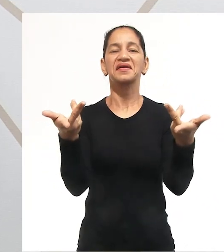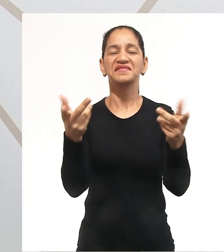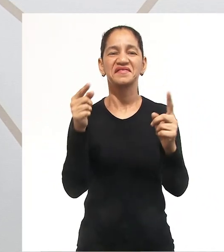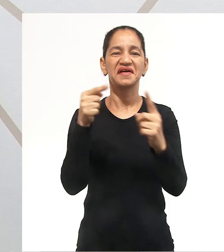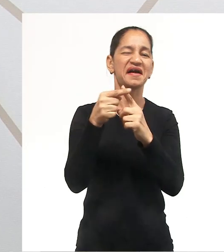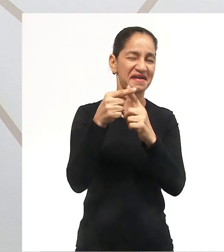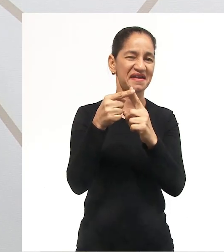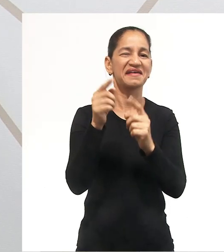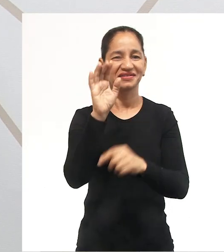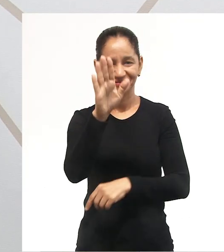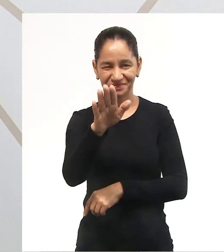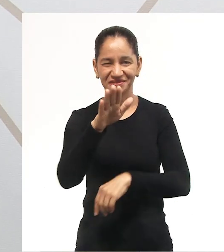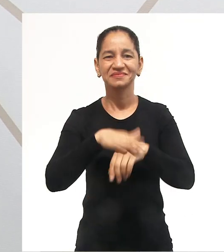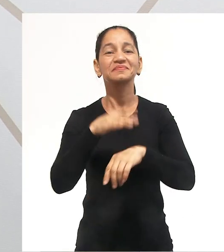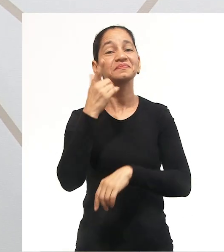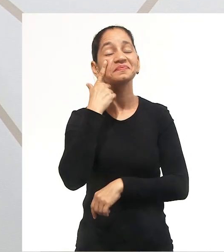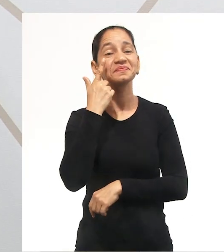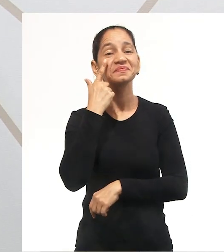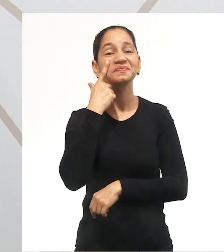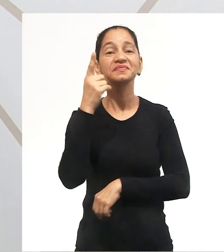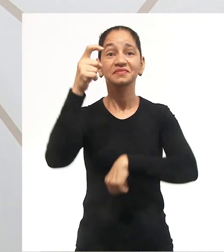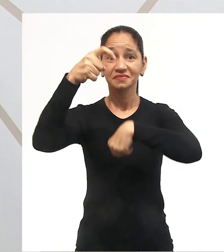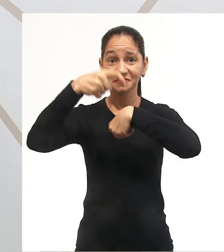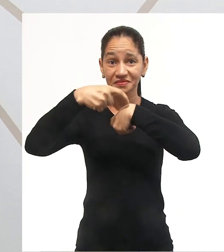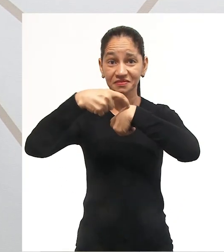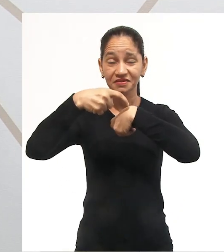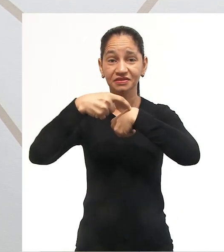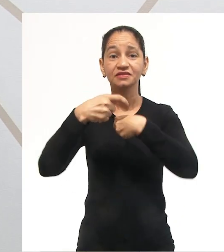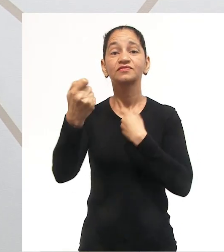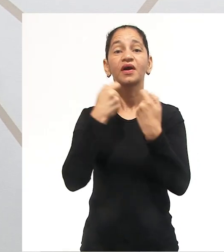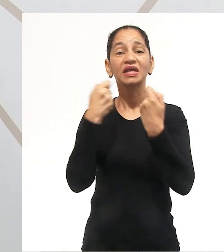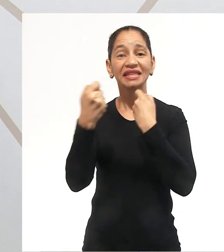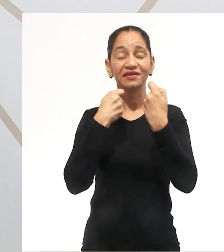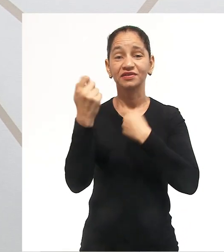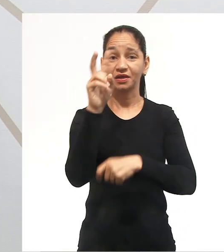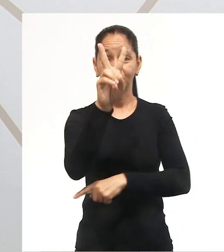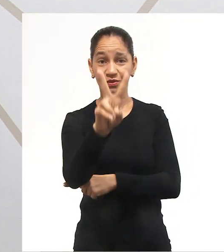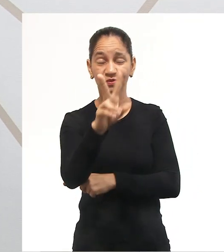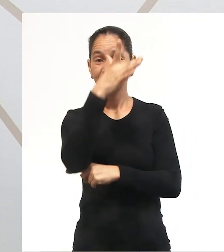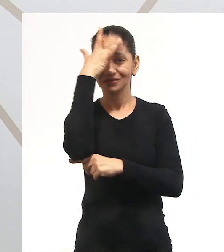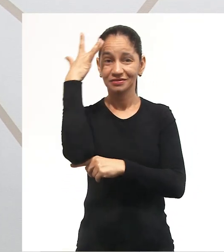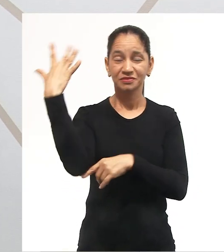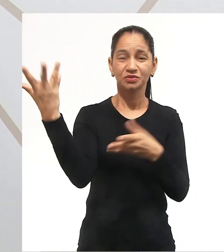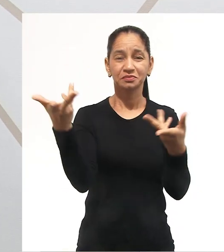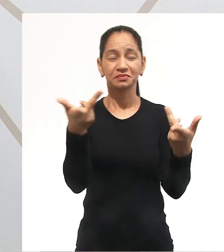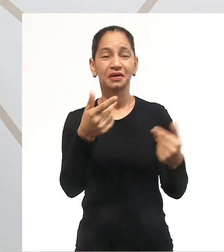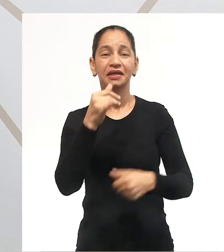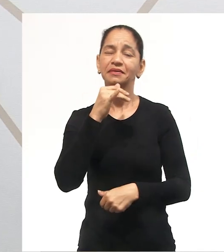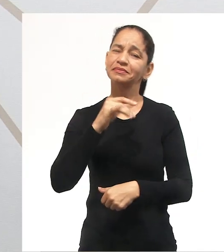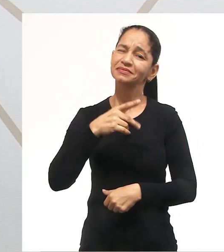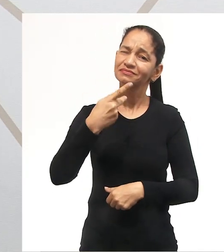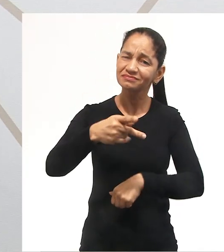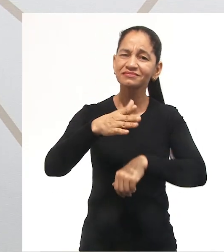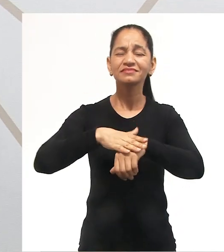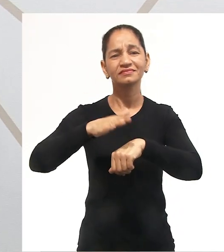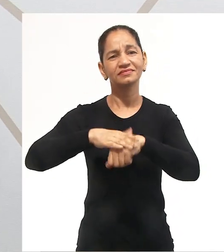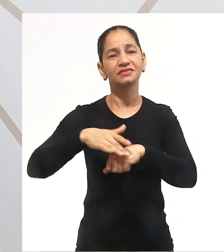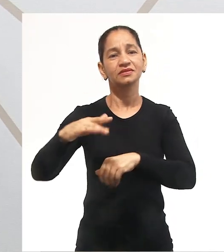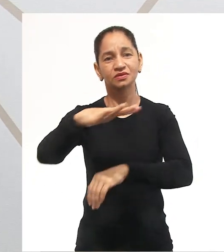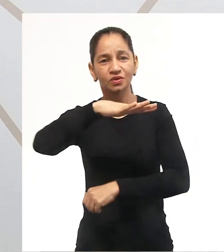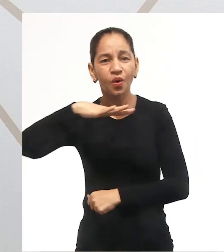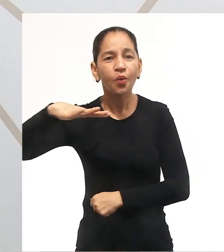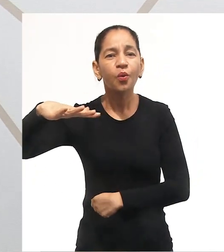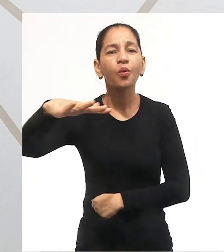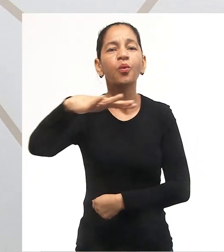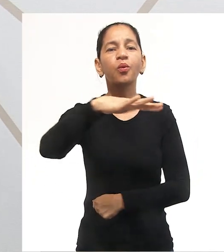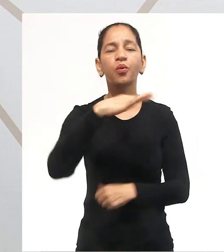again! Bom, nesse episódio nós vamos entrevistar duas pessoas assim, sabe? Porque o nosso